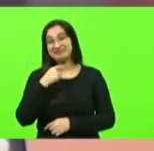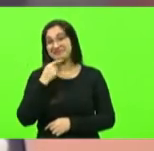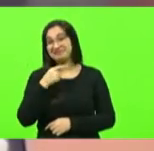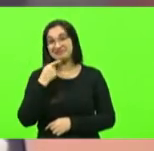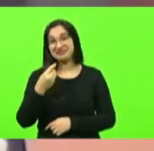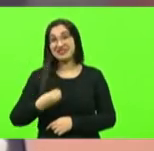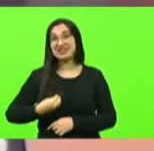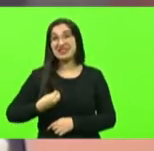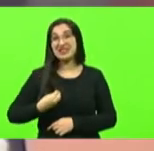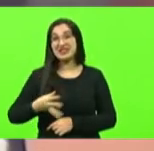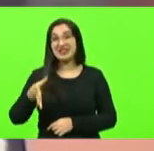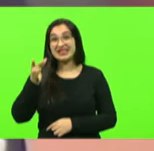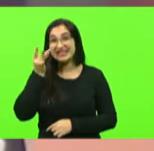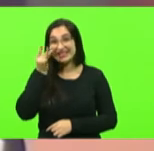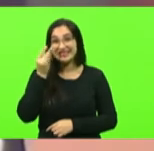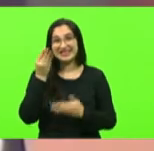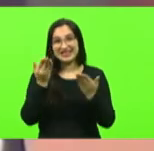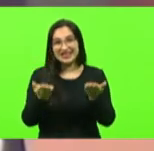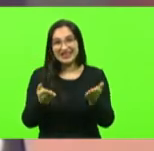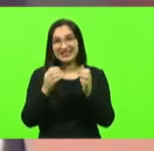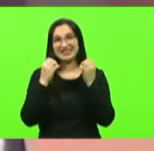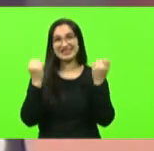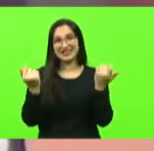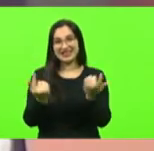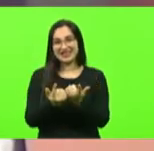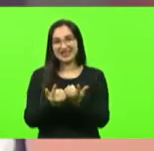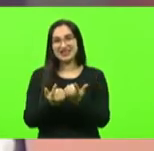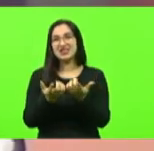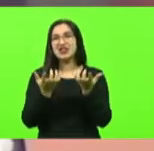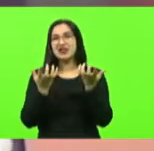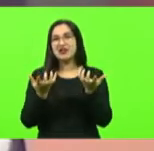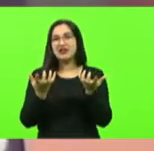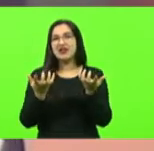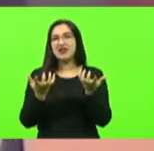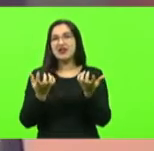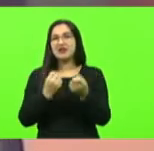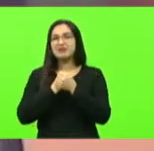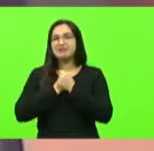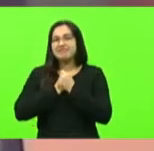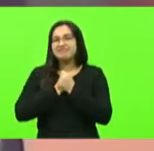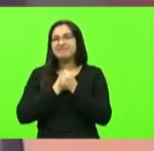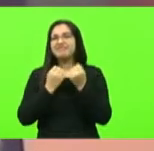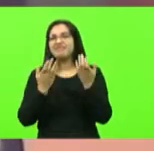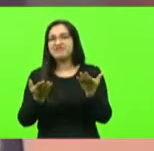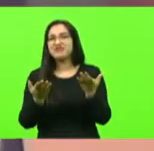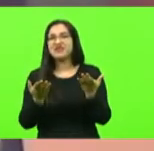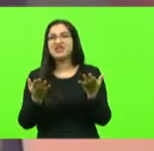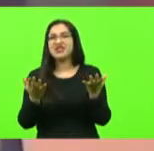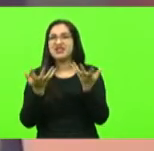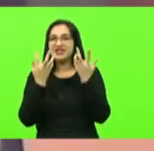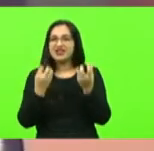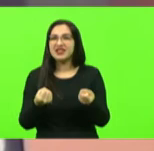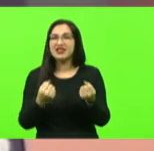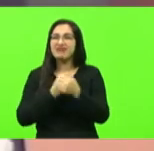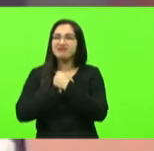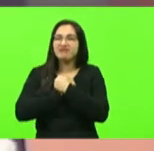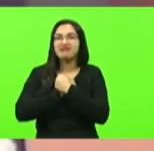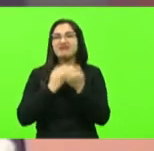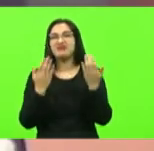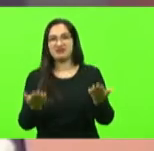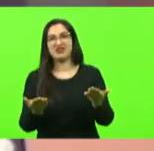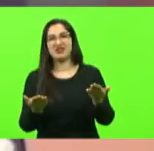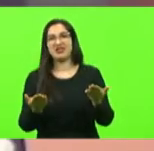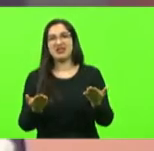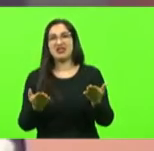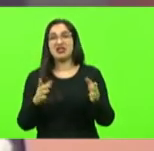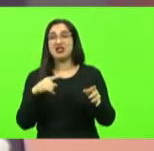presencialmente. Gostaria muito de passar a minha energia, colher as energias, e a gente se